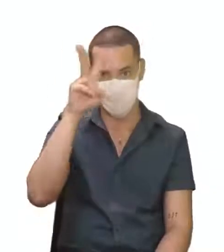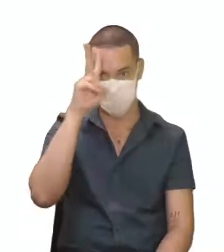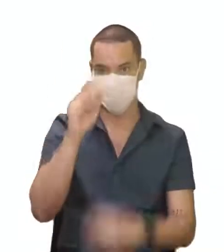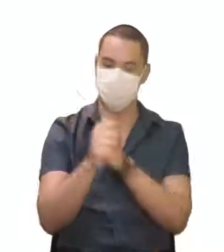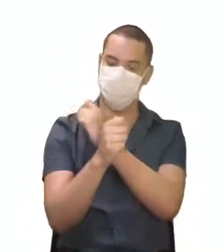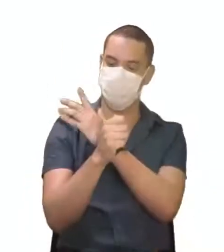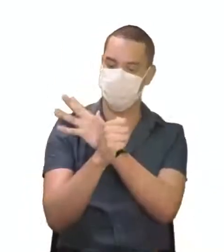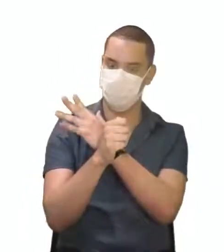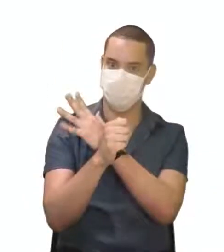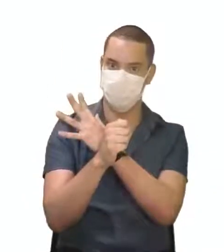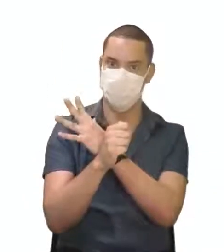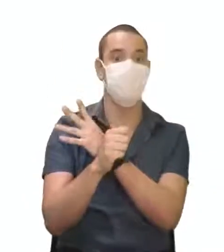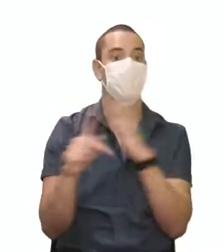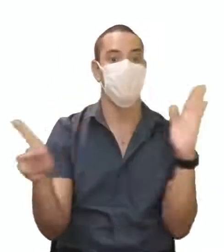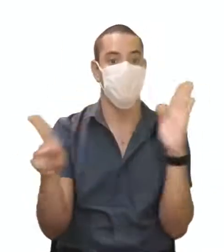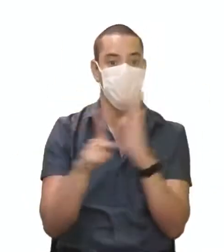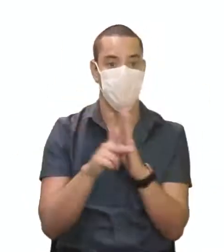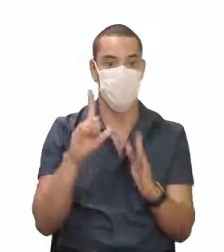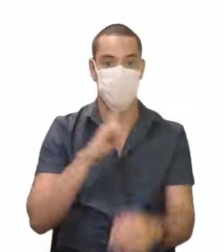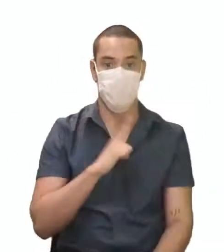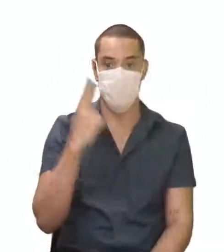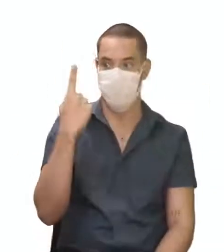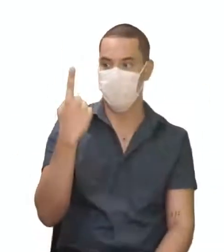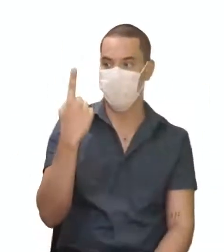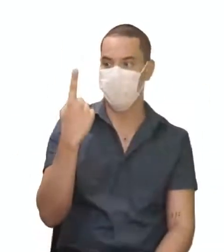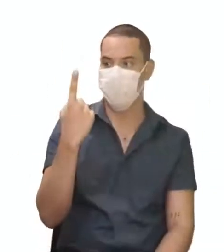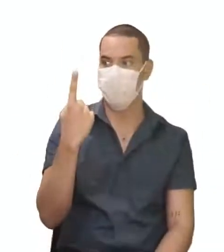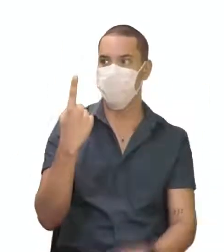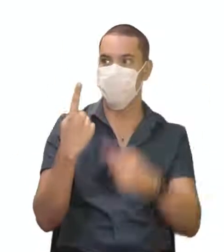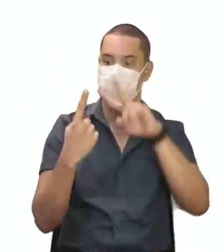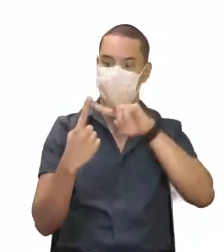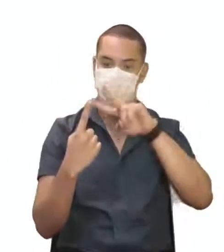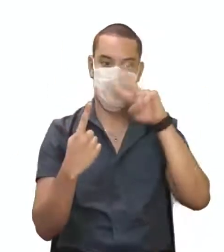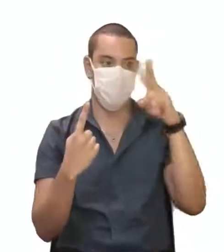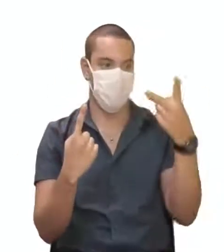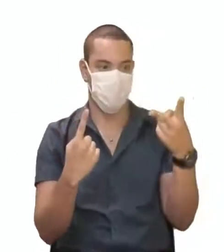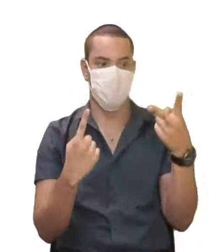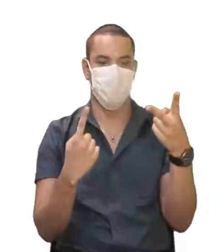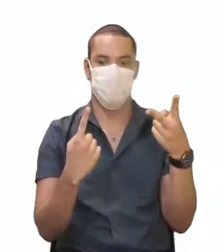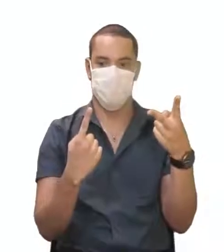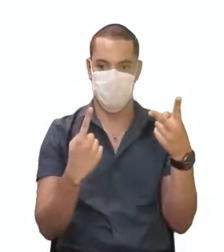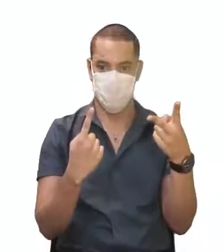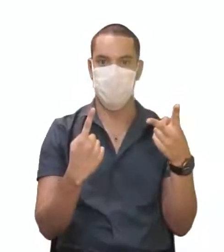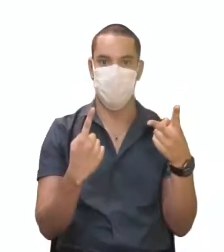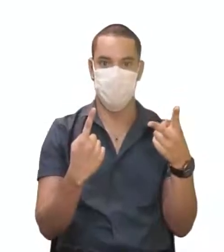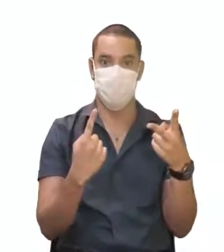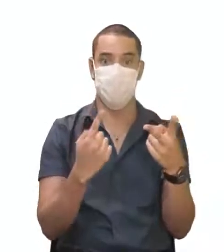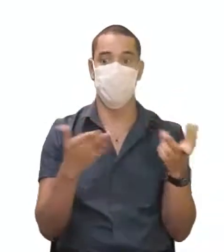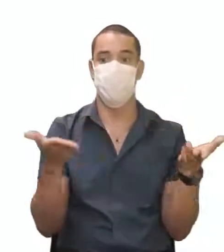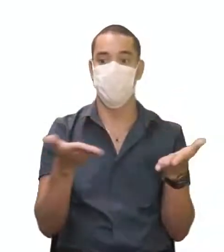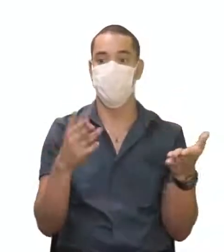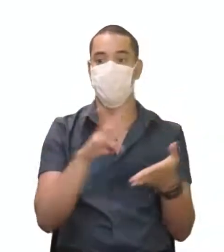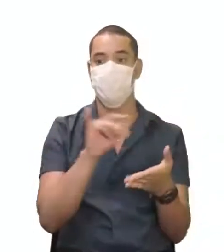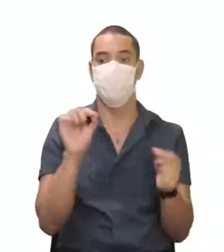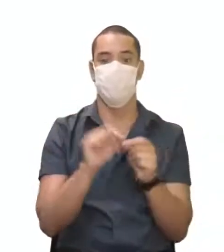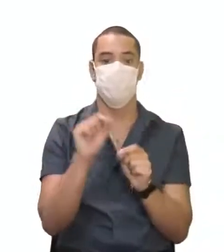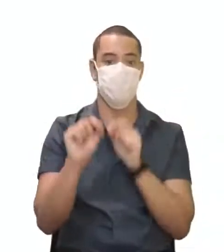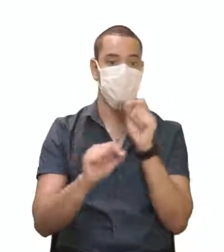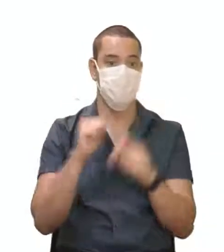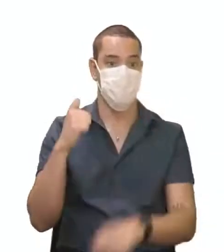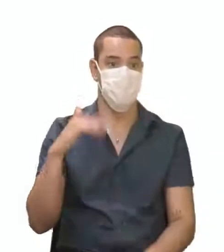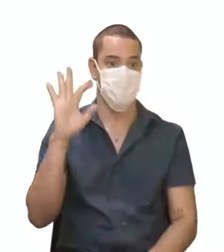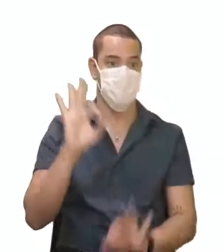desoxirribonucleico vai duplicar. Ele tinha um só, ele duplica, tá bom? E aí agora ele vai estar